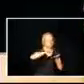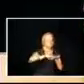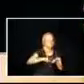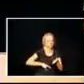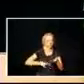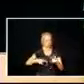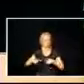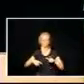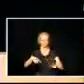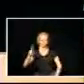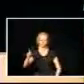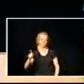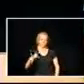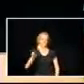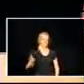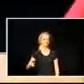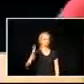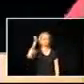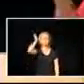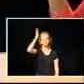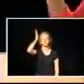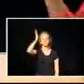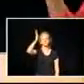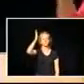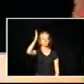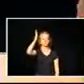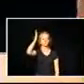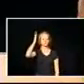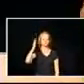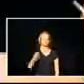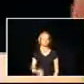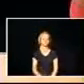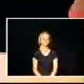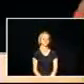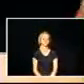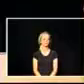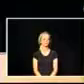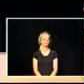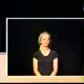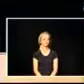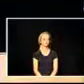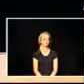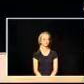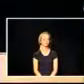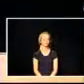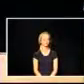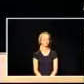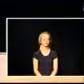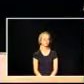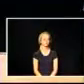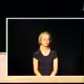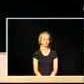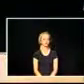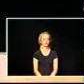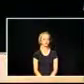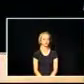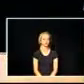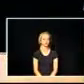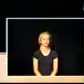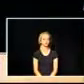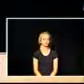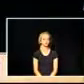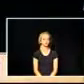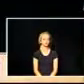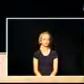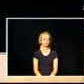ao servidor público municipal, que entra governo, sai governo, é ele que está lá, é ele que permanece. Será